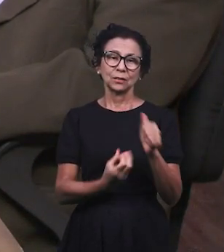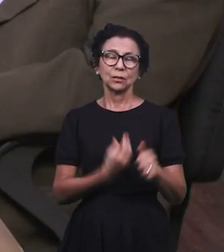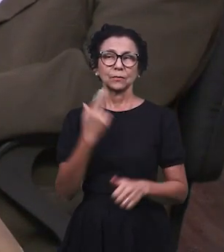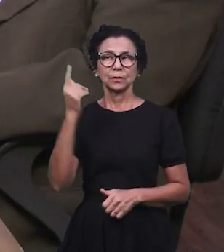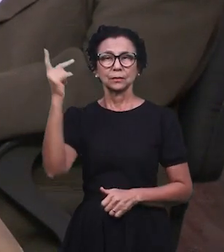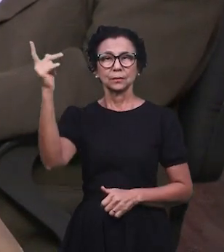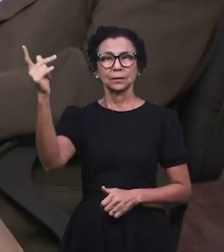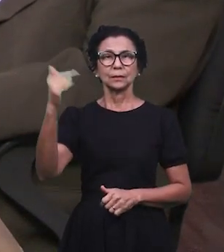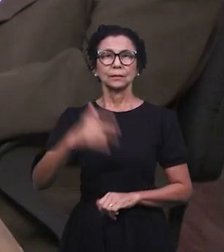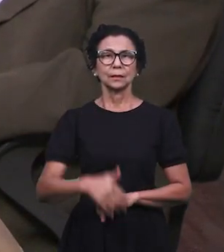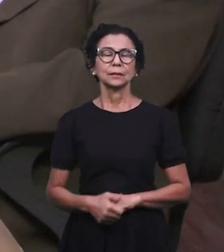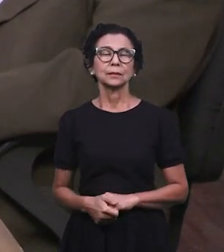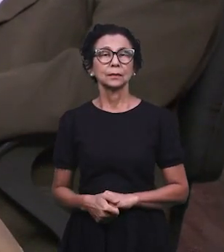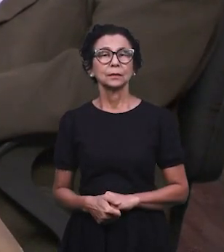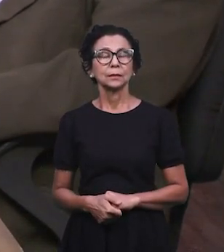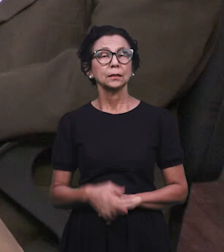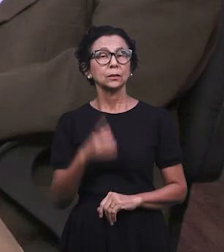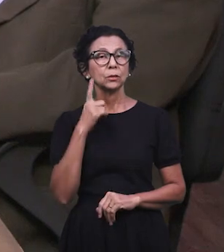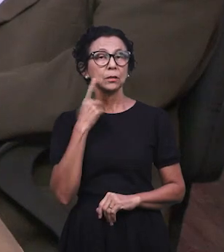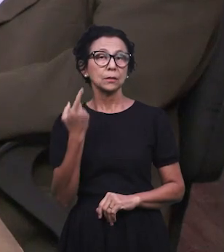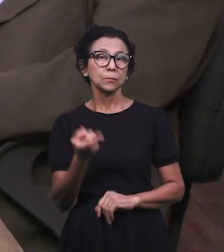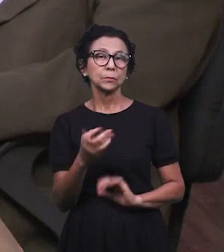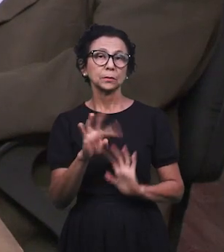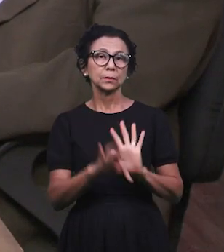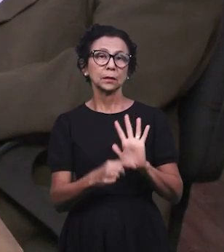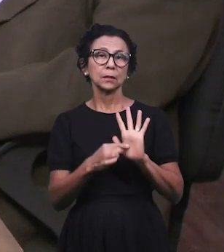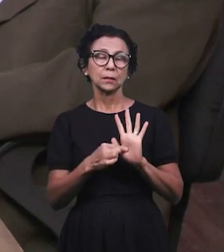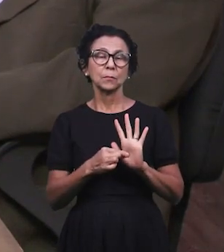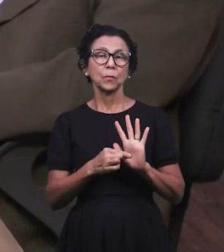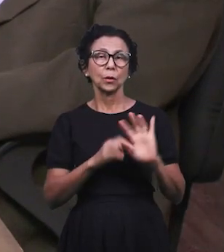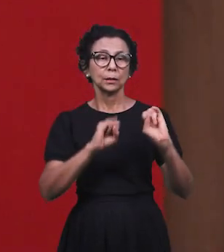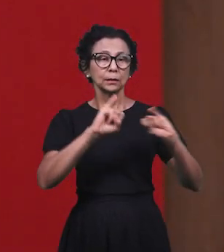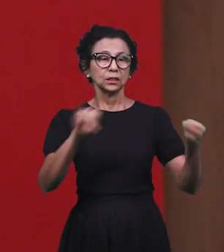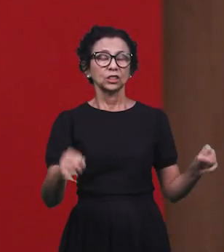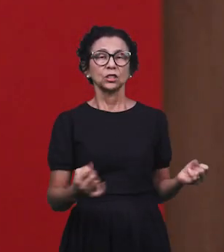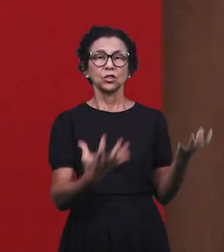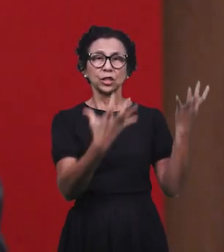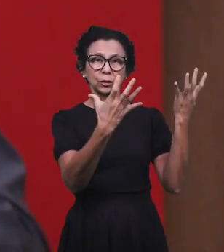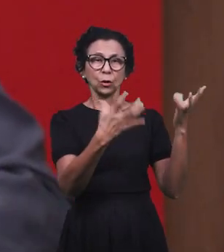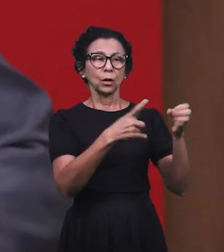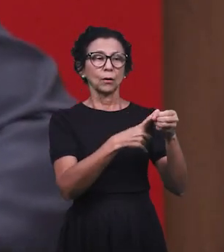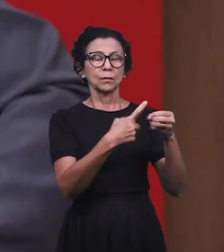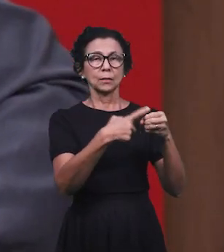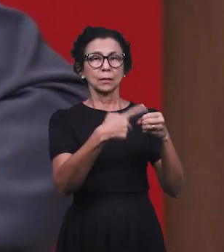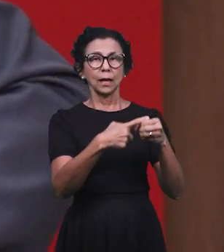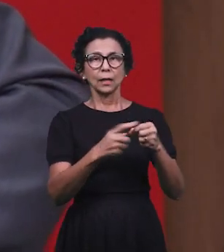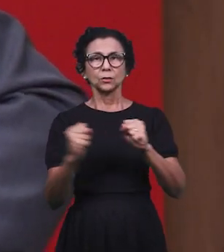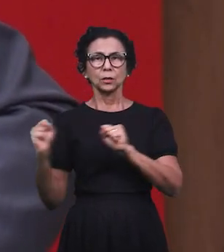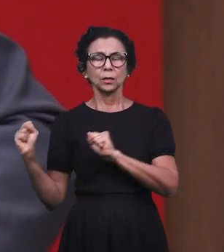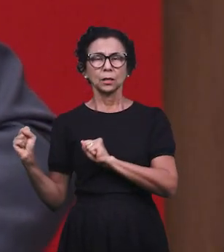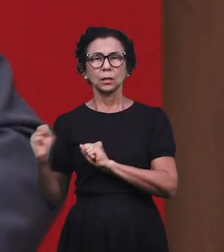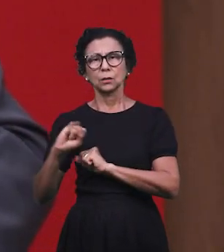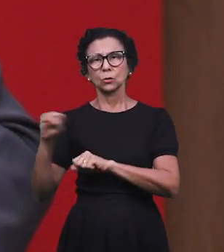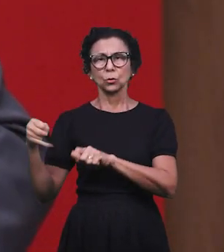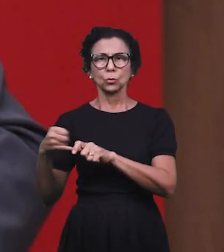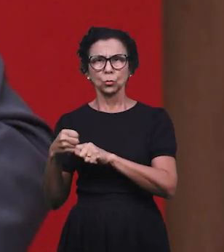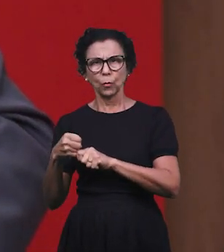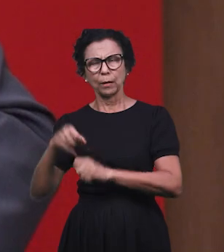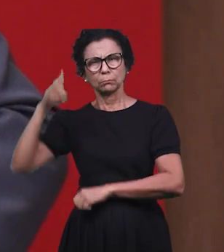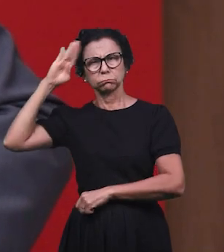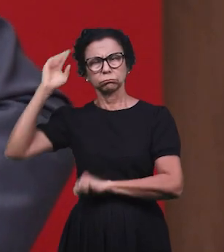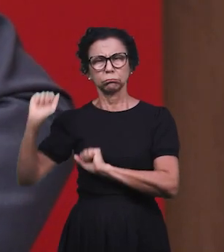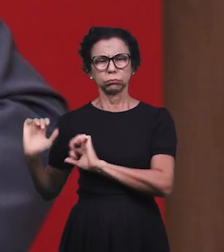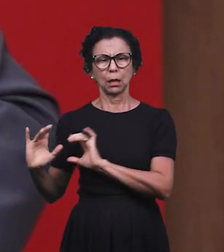nessa batalha aqui, especialmente aqui na batalha contra Jericó. Muito bem. O Coronel Pedrosa, há